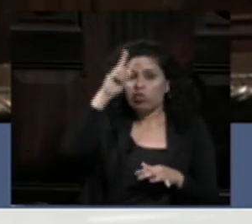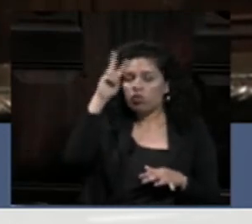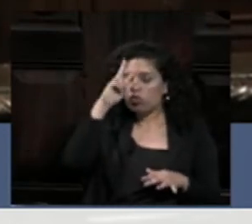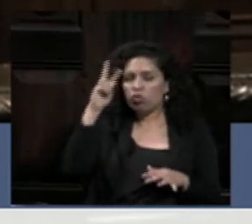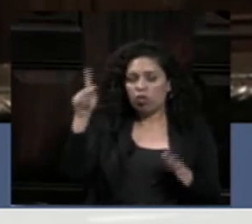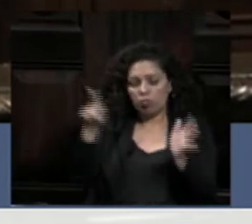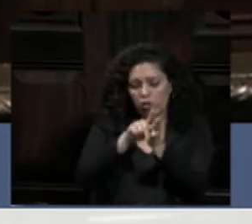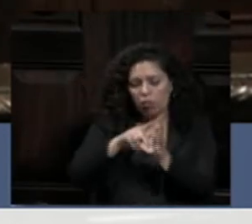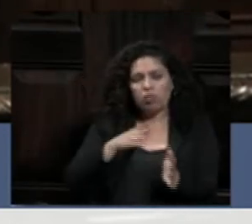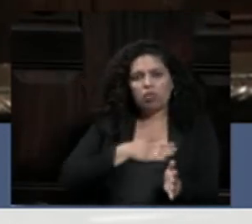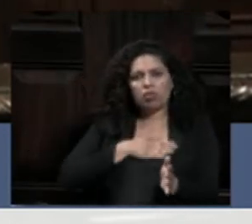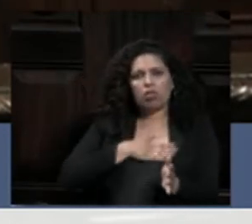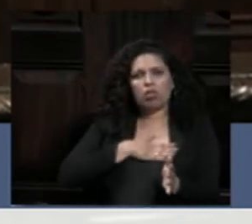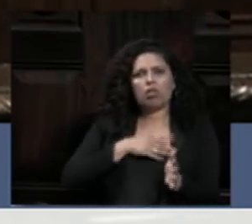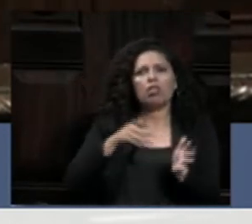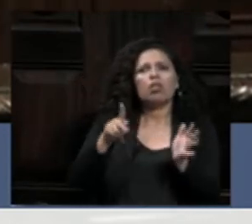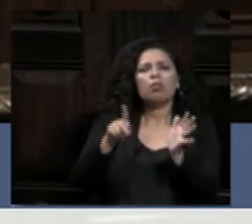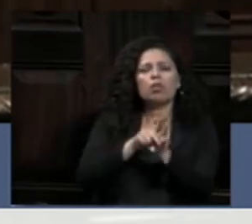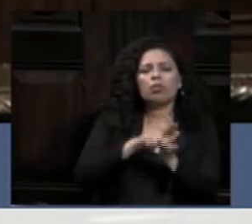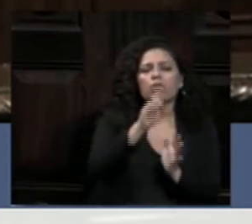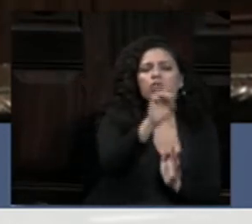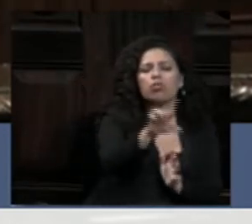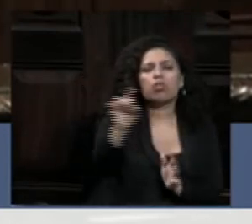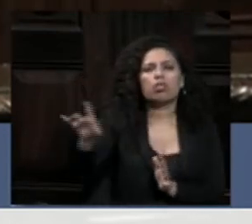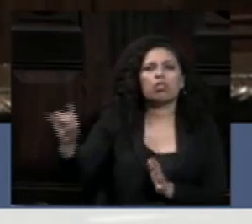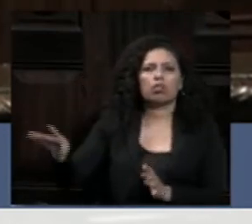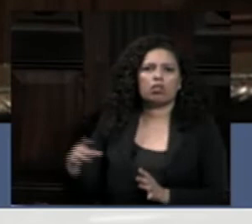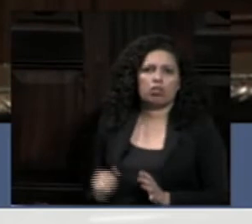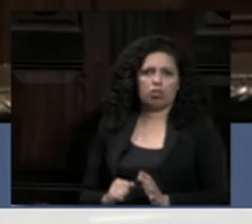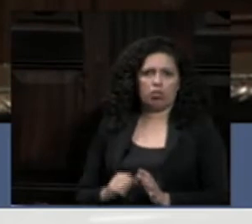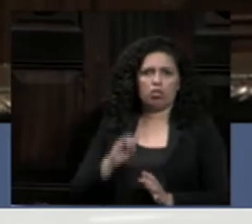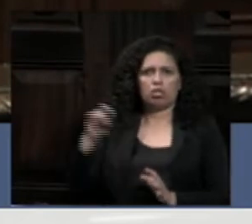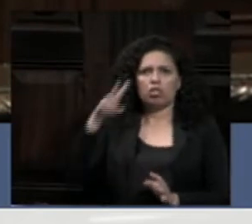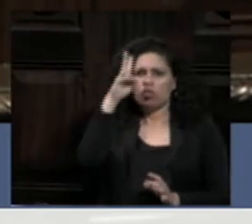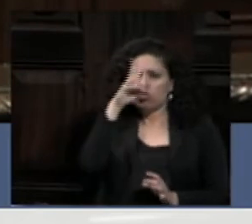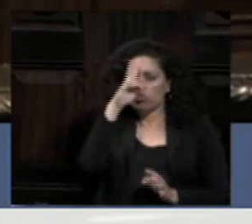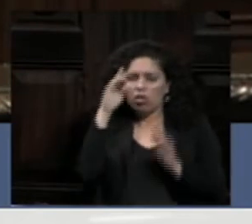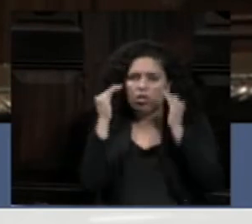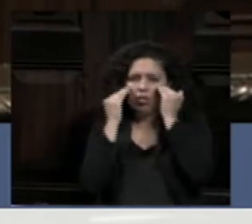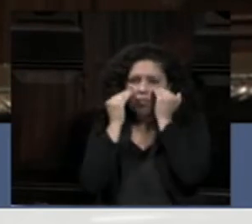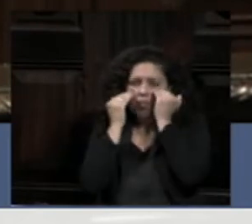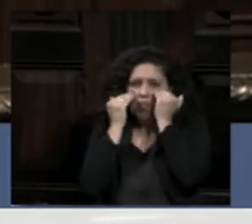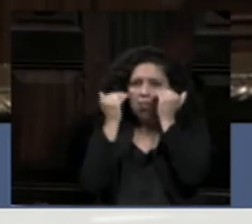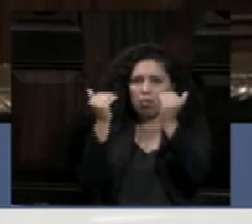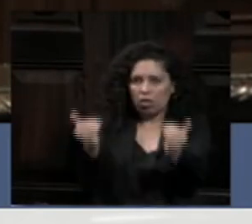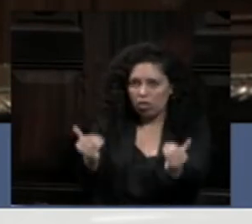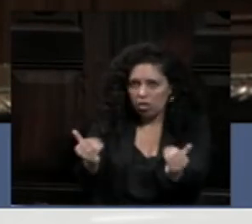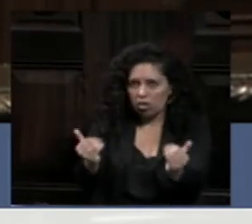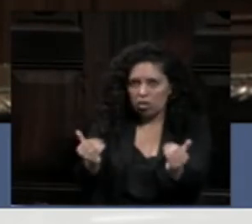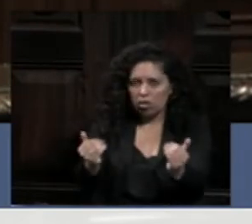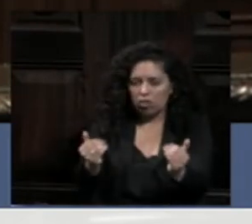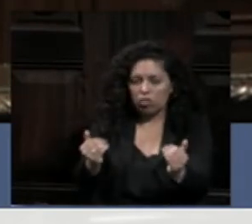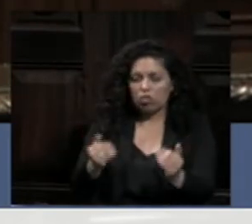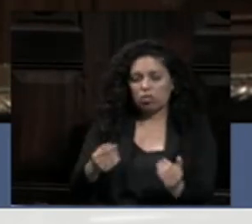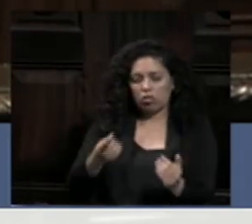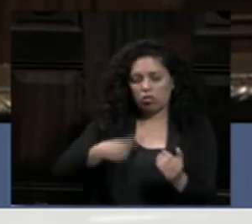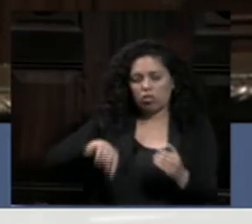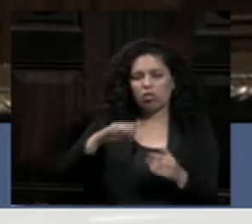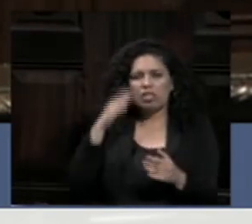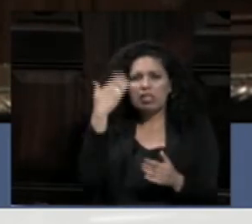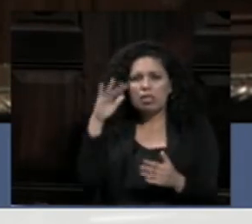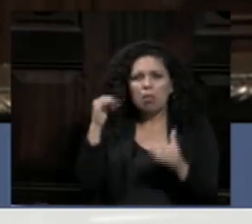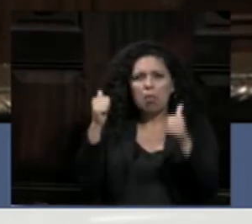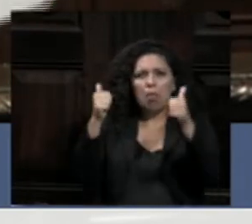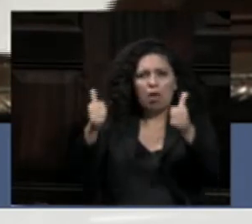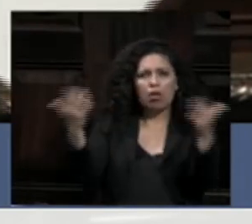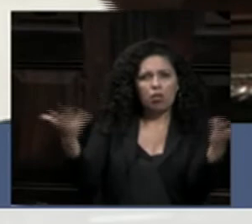história e, a partir dela, construir novos tempos. O circuito histórico e arqueológico da pequena